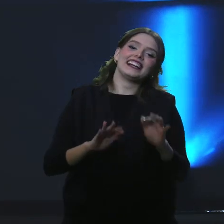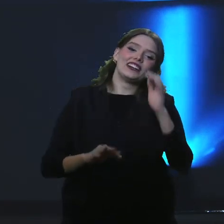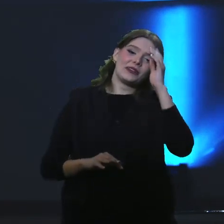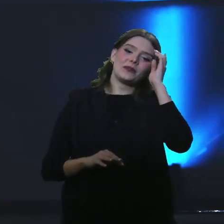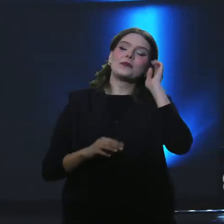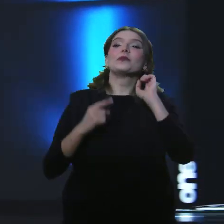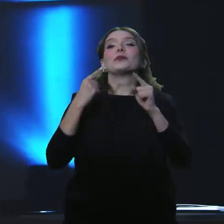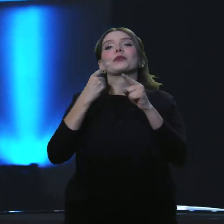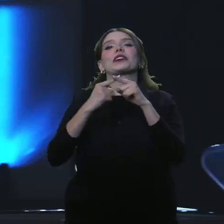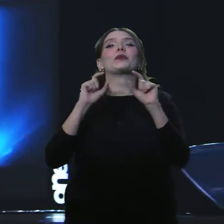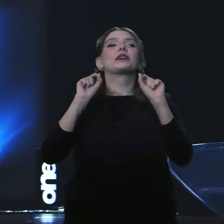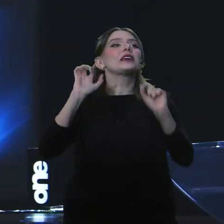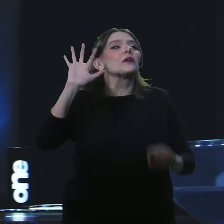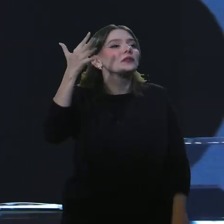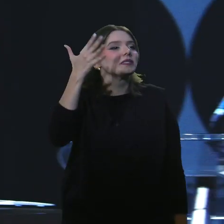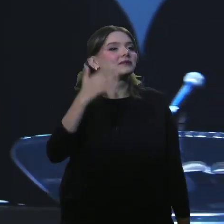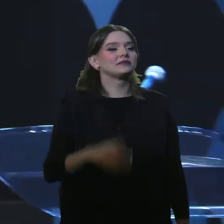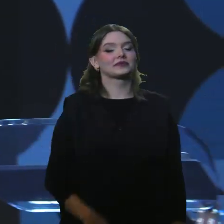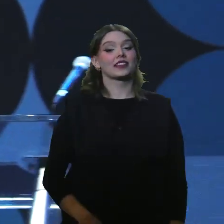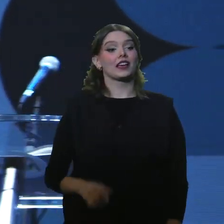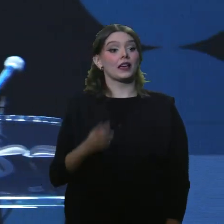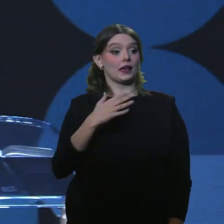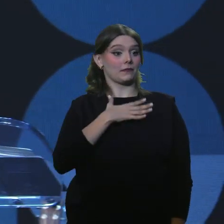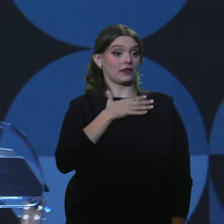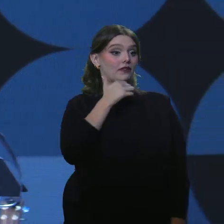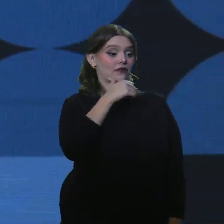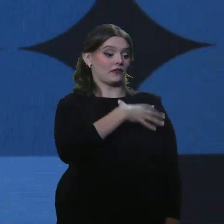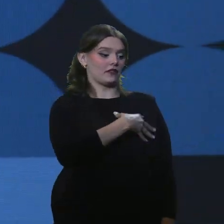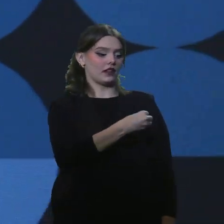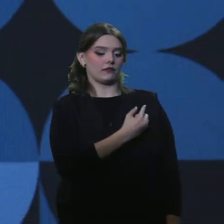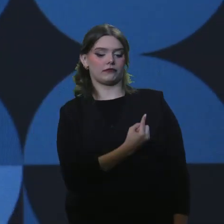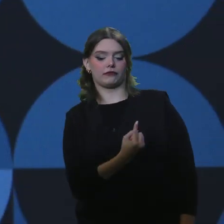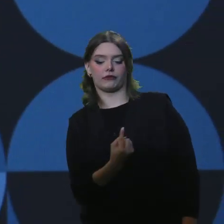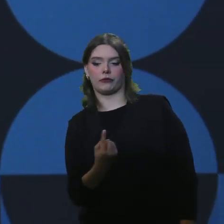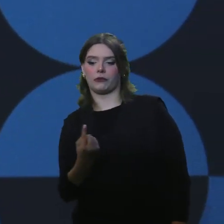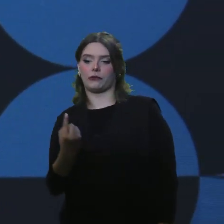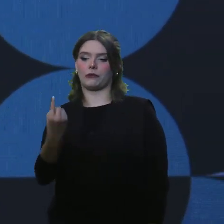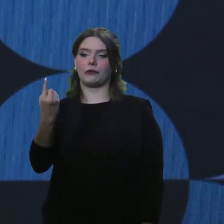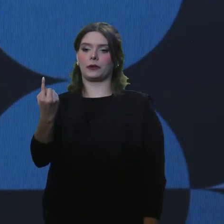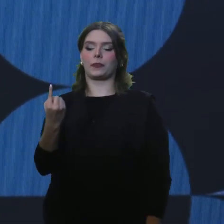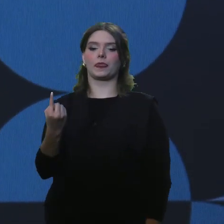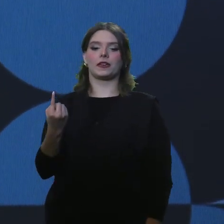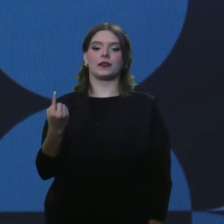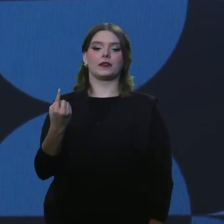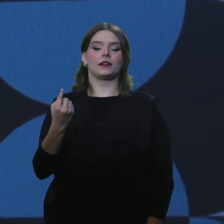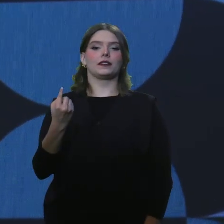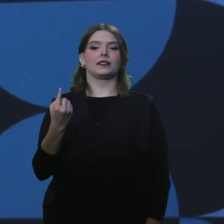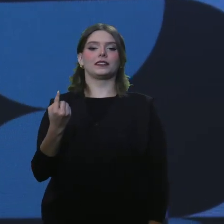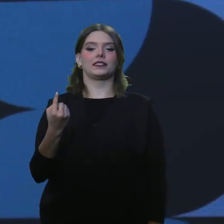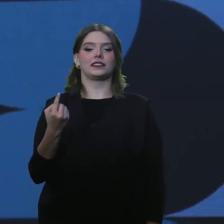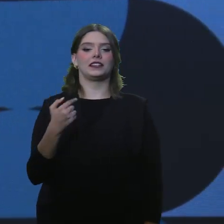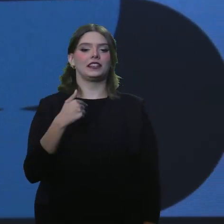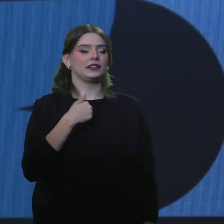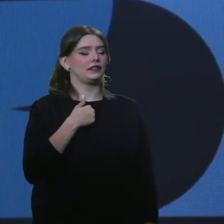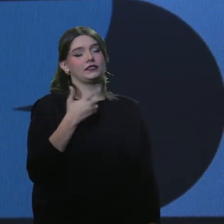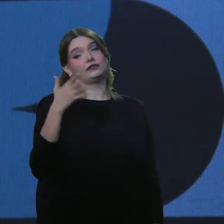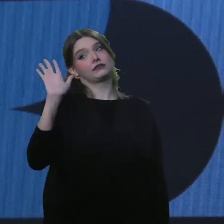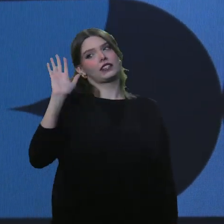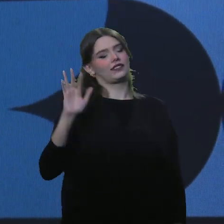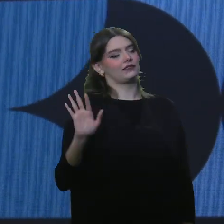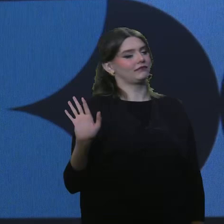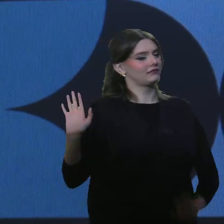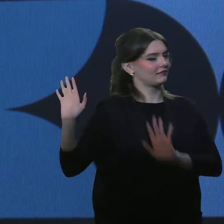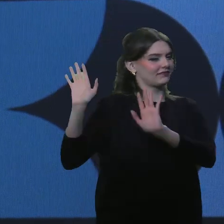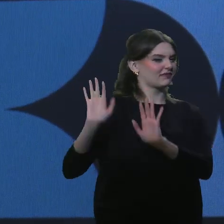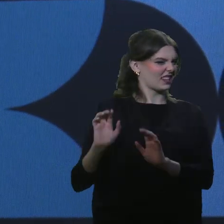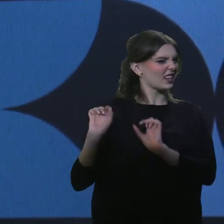O que aconteceu? Ela foi lá e tal, e eu fiquei na sala. Obviamente que o que eu estava fazendo, eu parei de fazer naquela hora, porque eu comecei a ficar muito preocupado, pensando, talvez não tenha sido uma